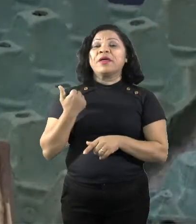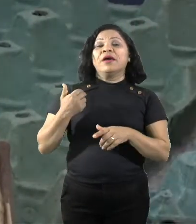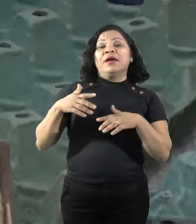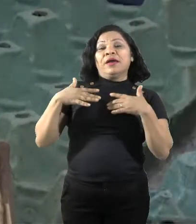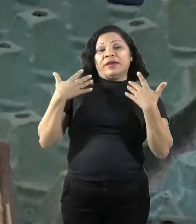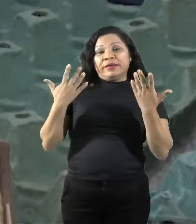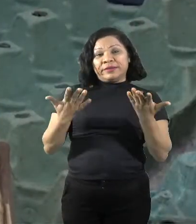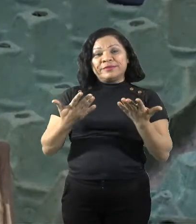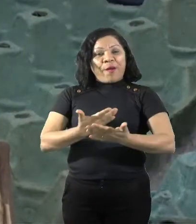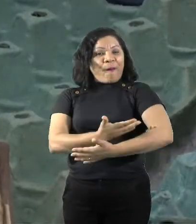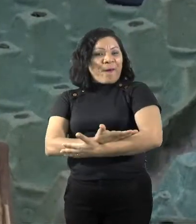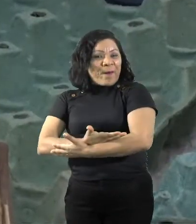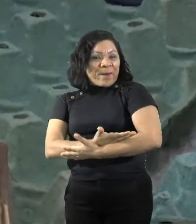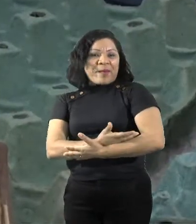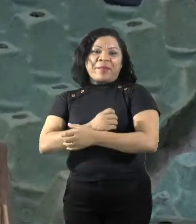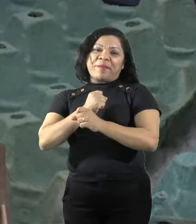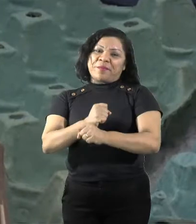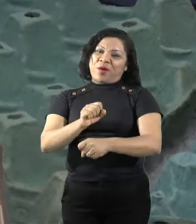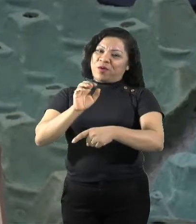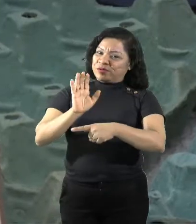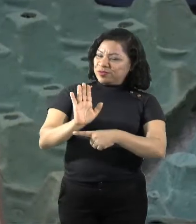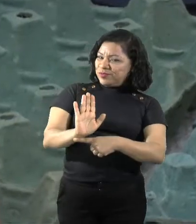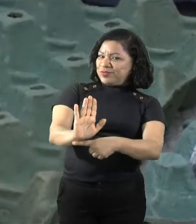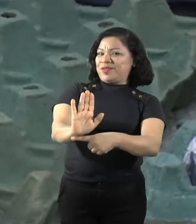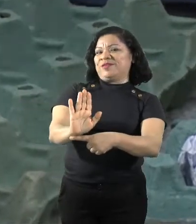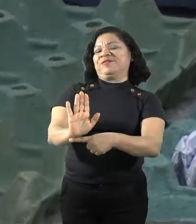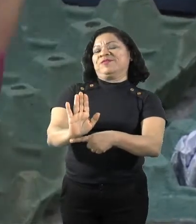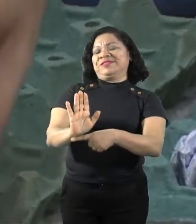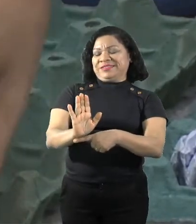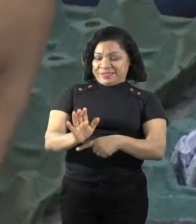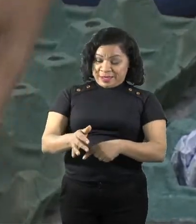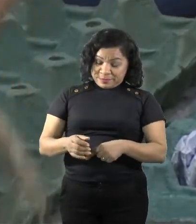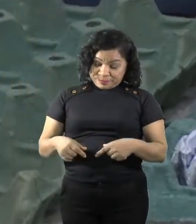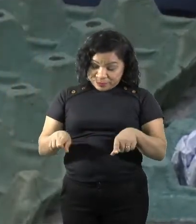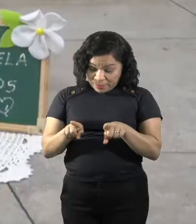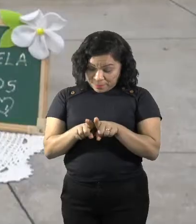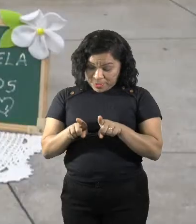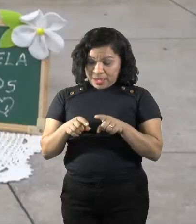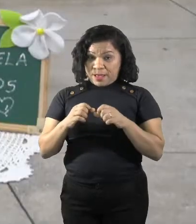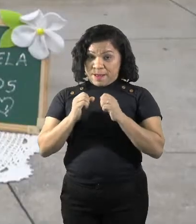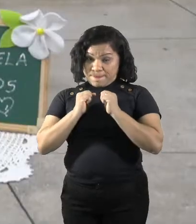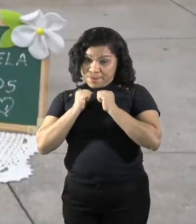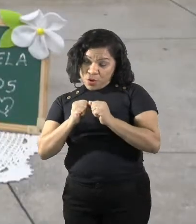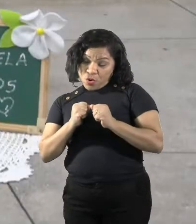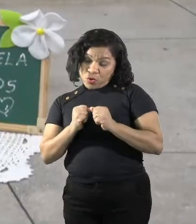ajudando você, ou você ajudando o seu bebê colocando na cartela de ovos,